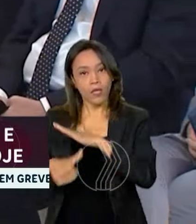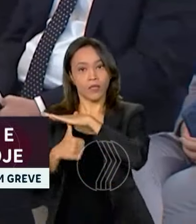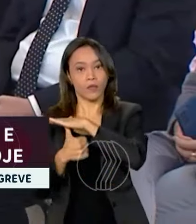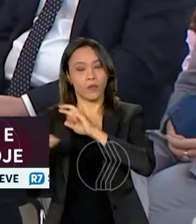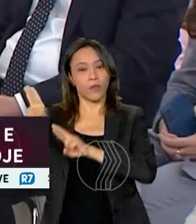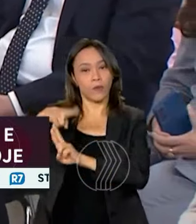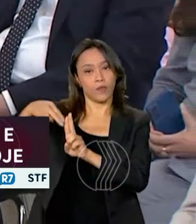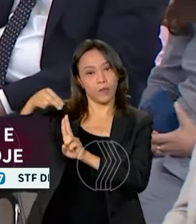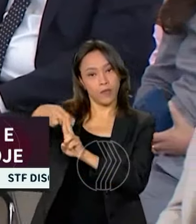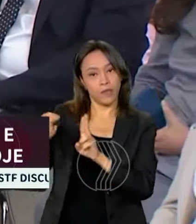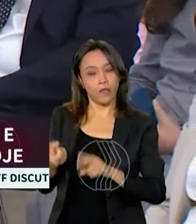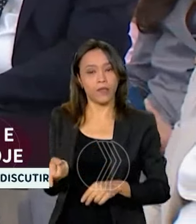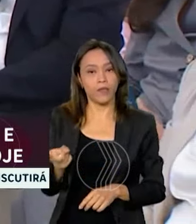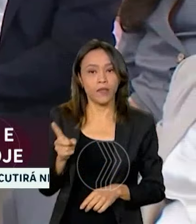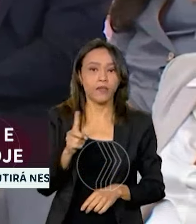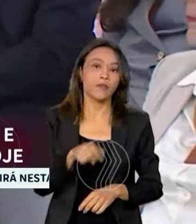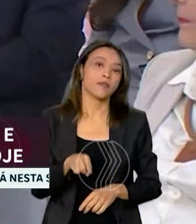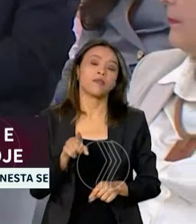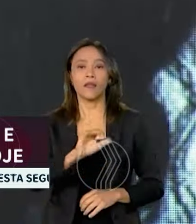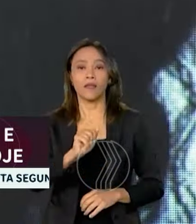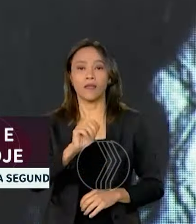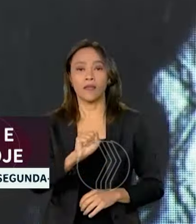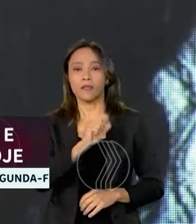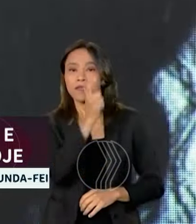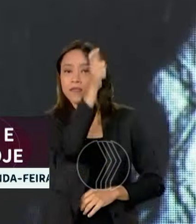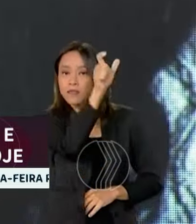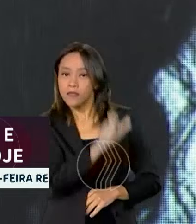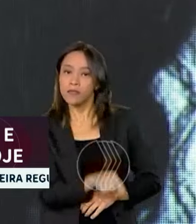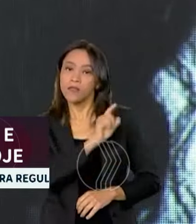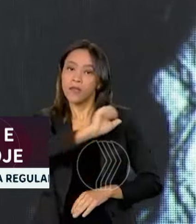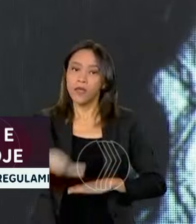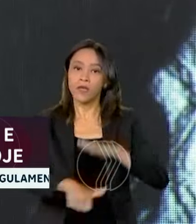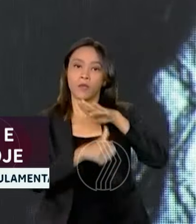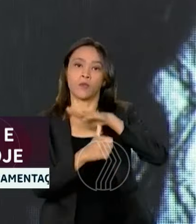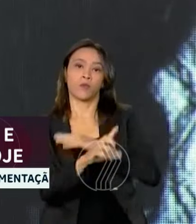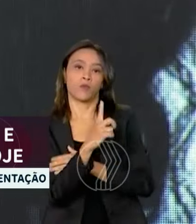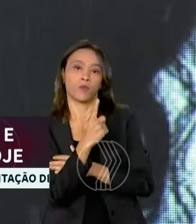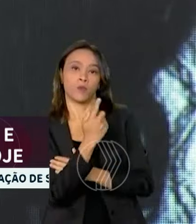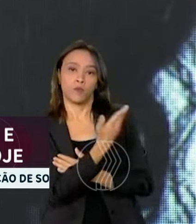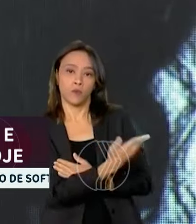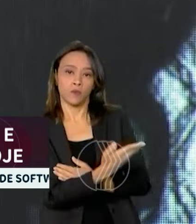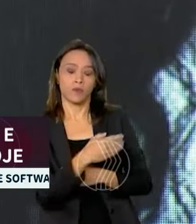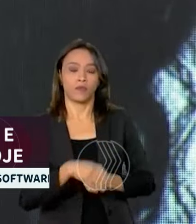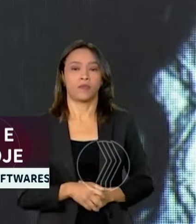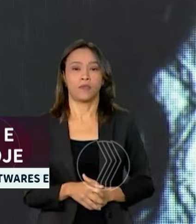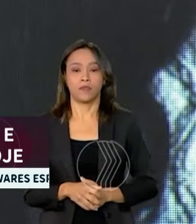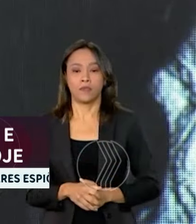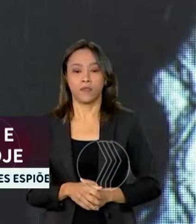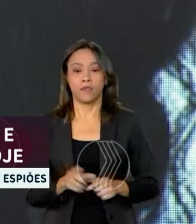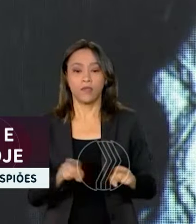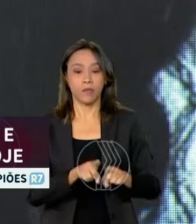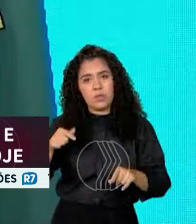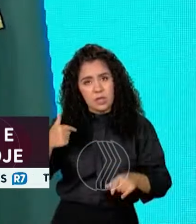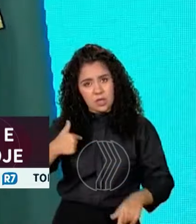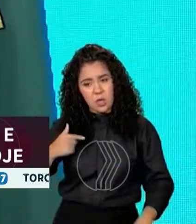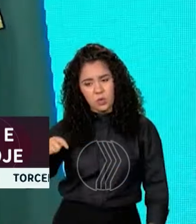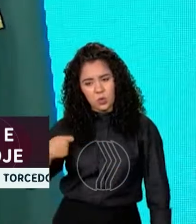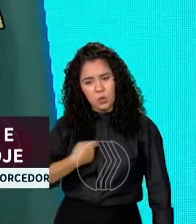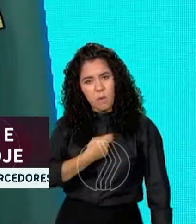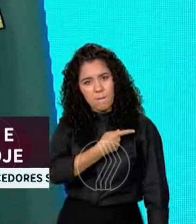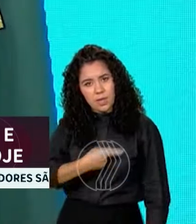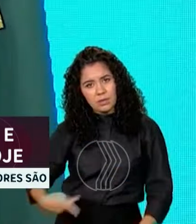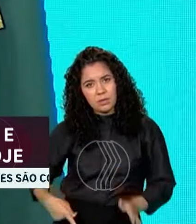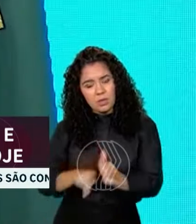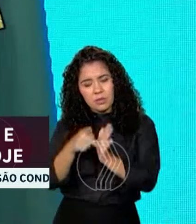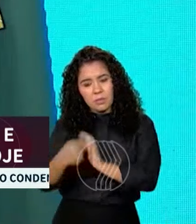das universidades e mais 1 bilhão destinado especificamente para os hospitais universitários. O